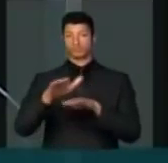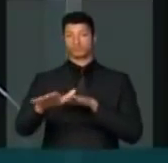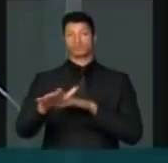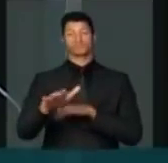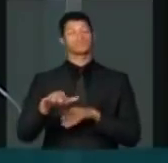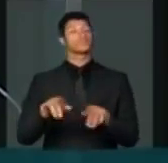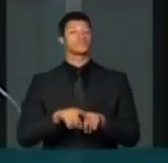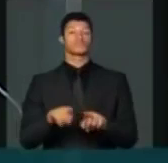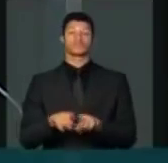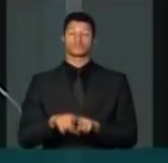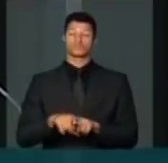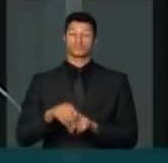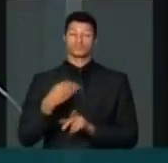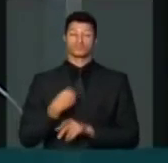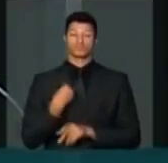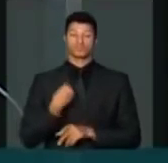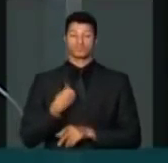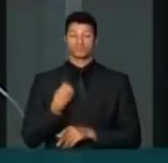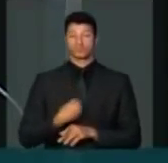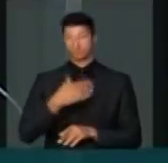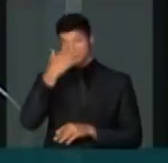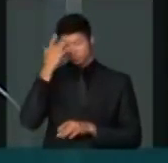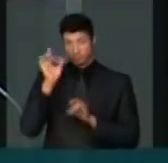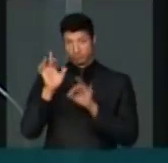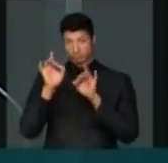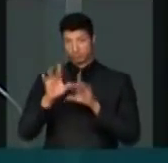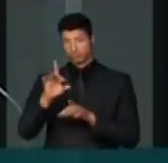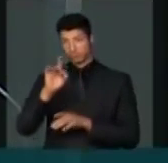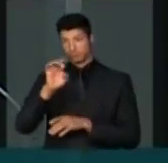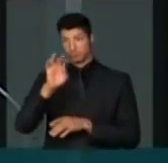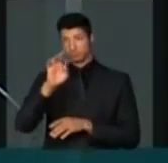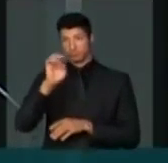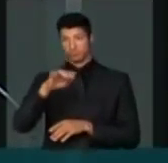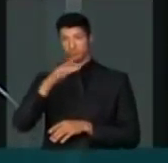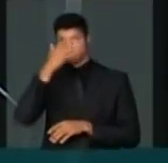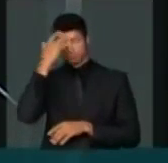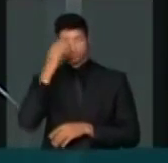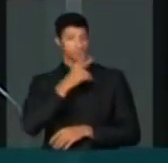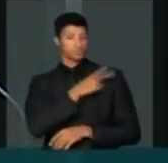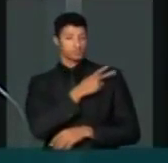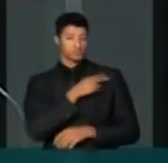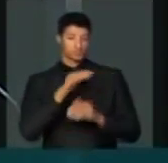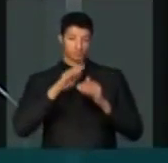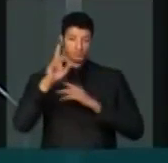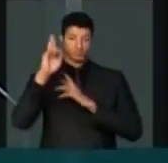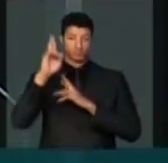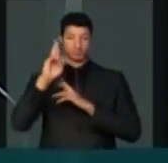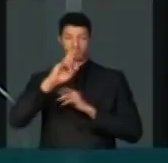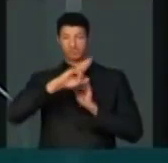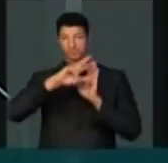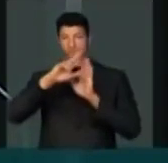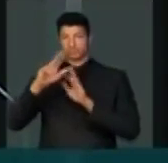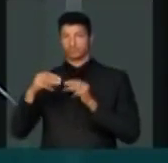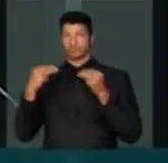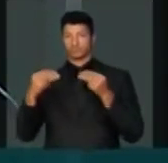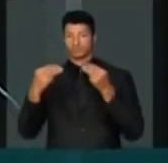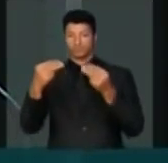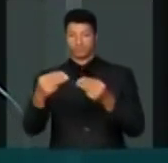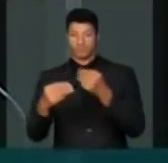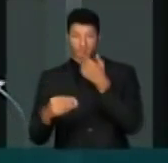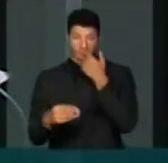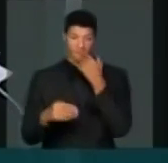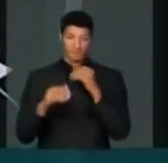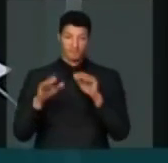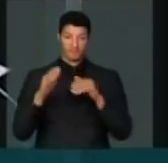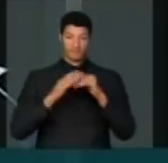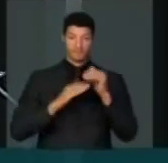com a presença de especialistas em trânsito, autoridades, representantes de vários ministérios, sob